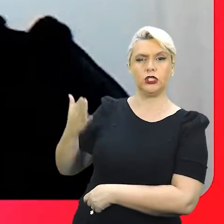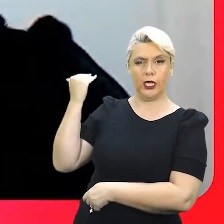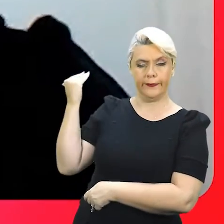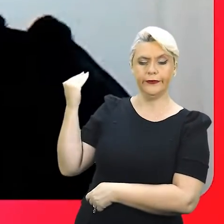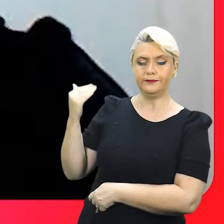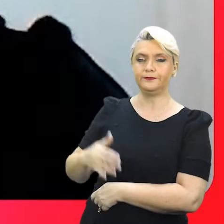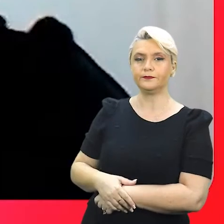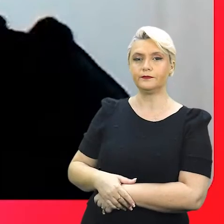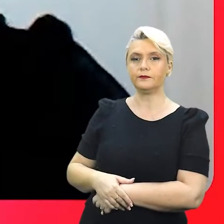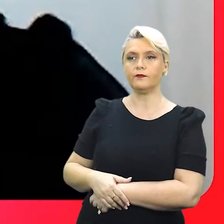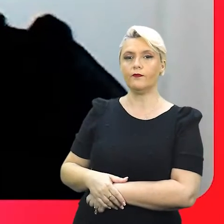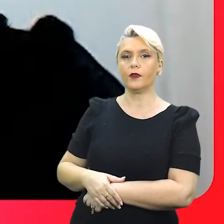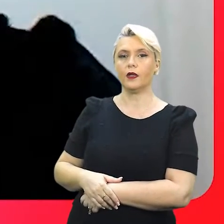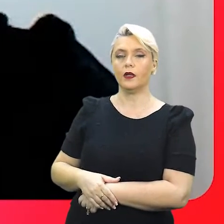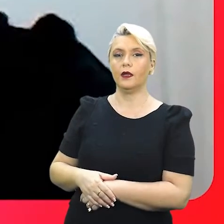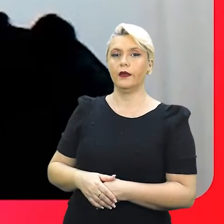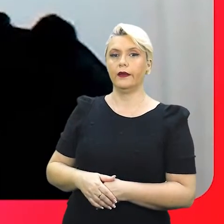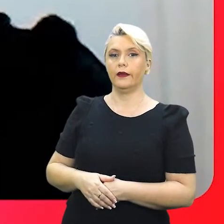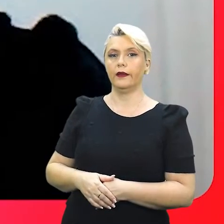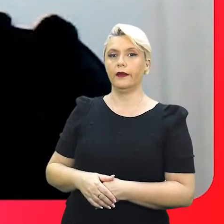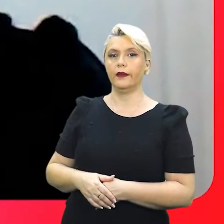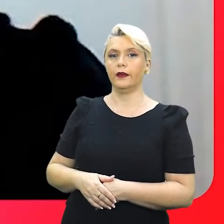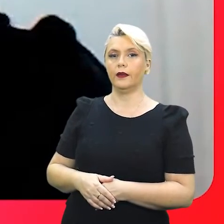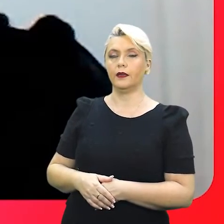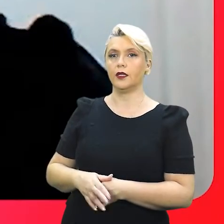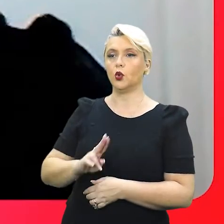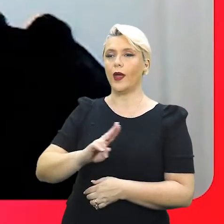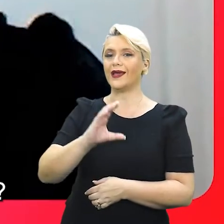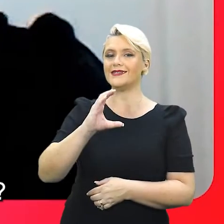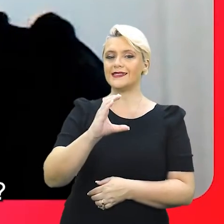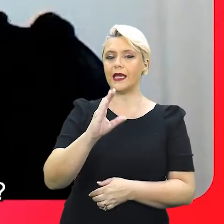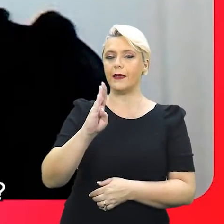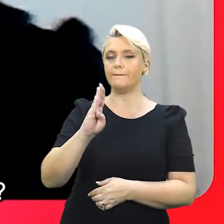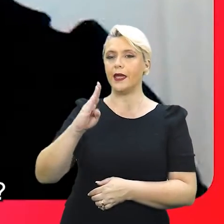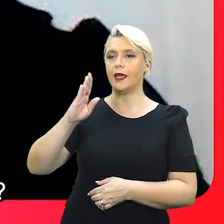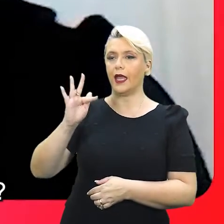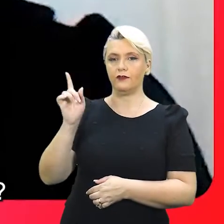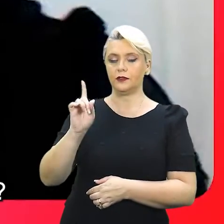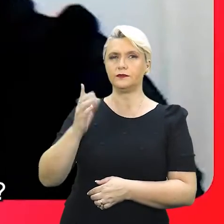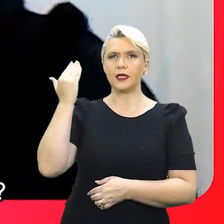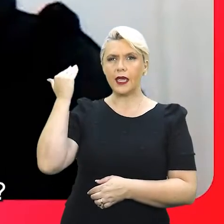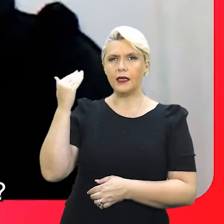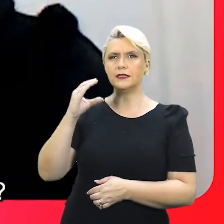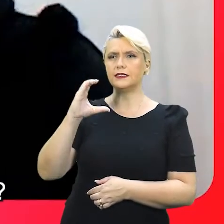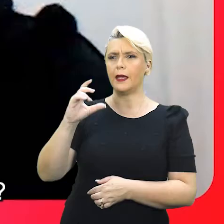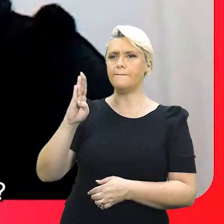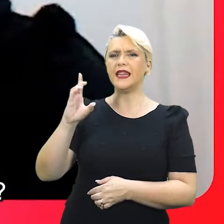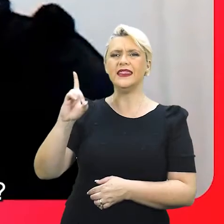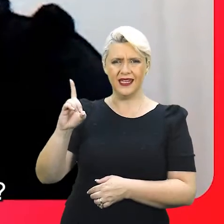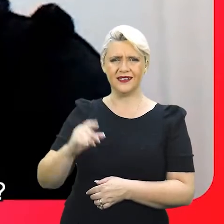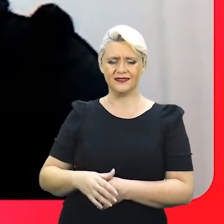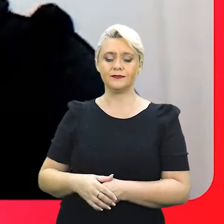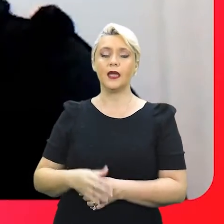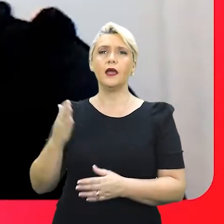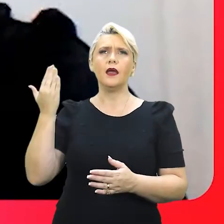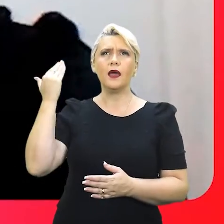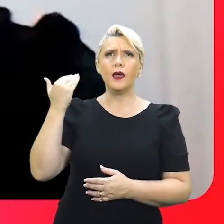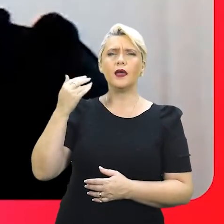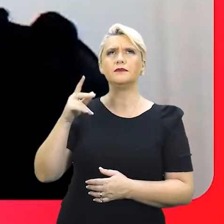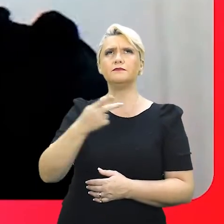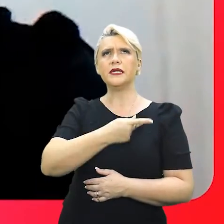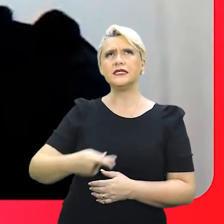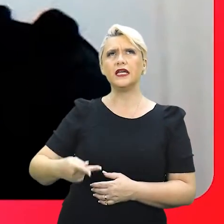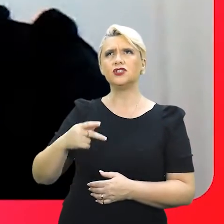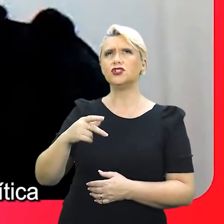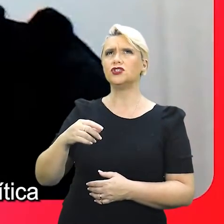época, que não se chamava CBF, né? Se chamava CBD, né? Quem Uhum. que era o presidente mesmo, Roberto? Era Heleno Nunes,